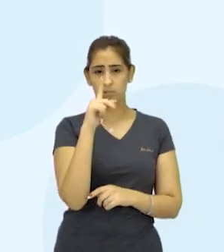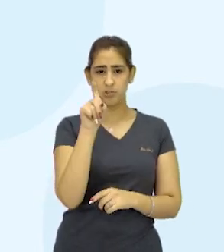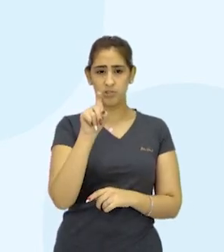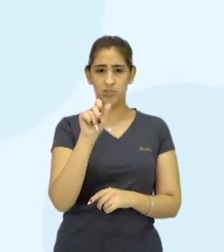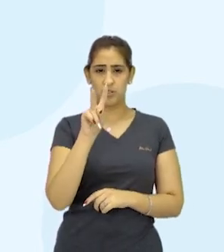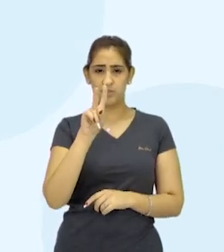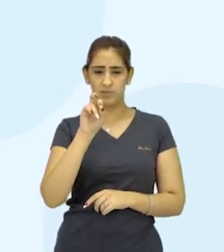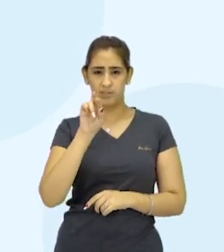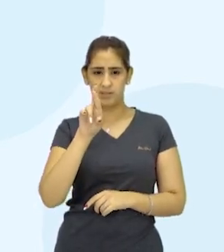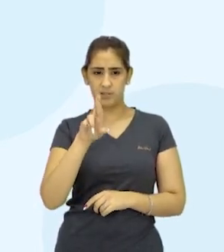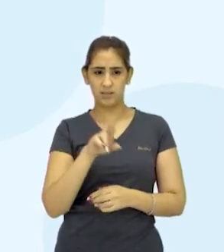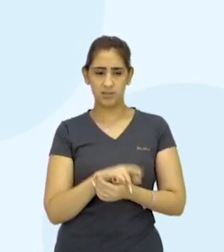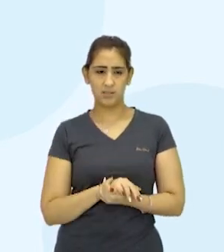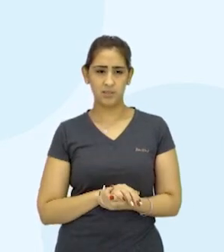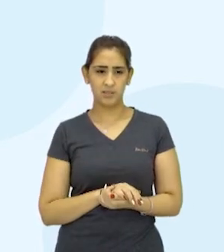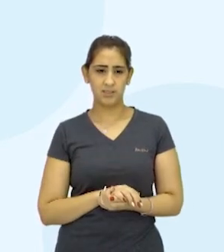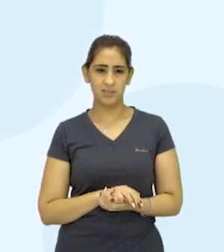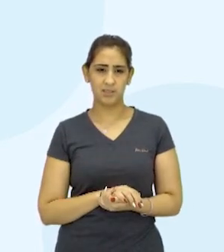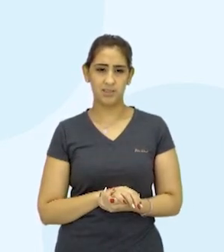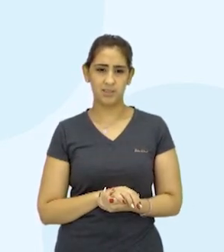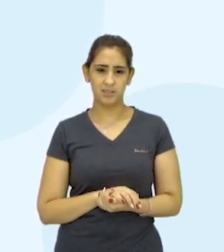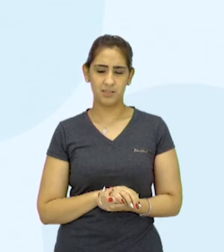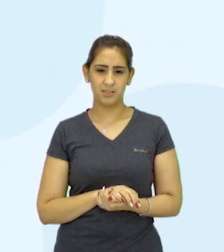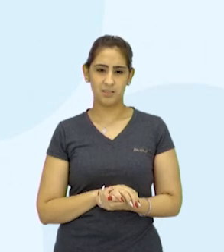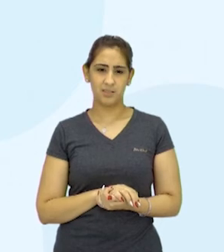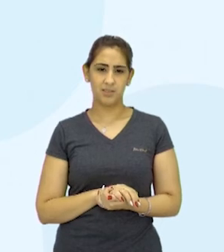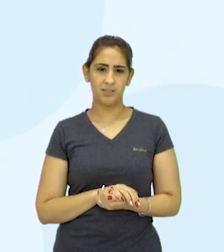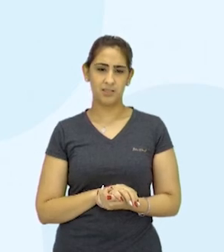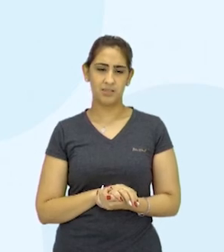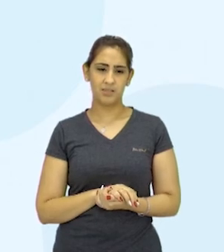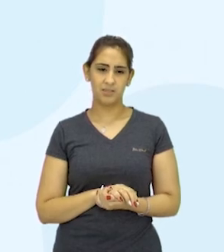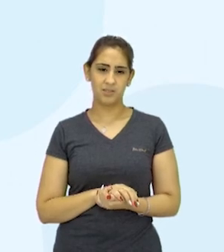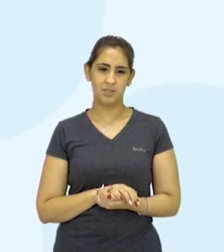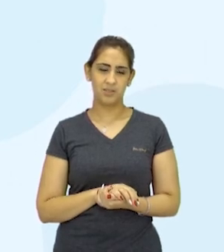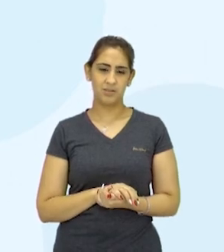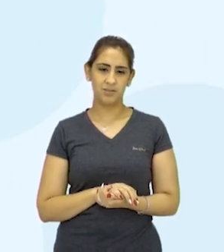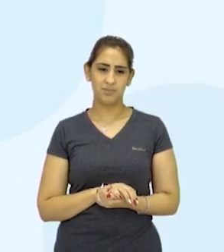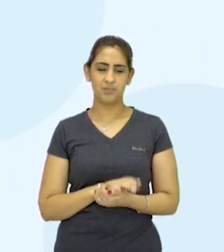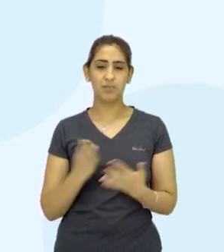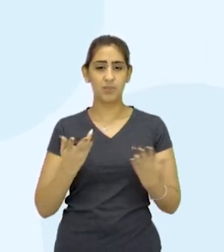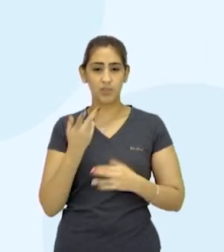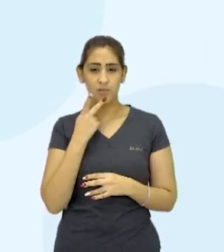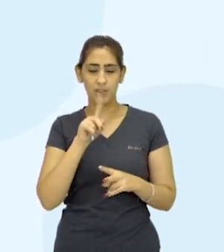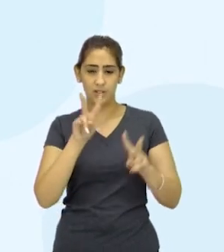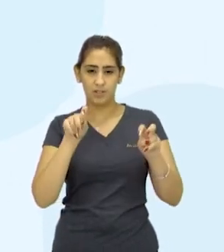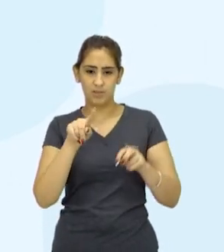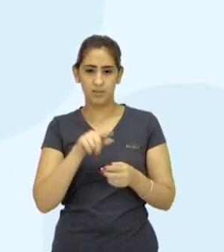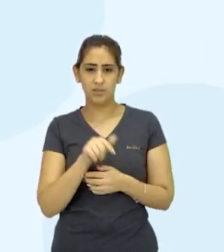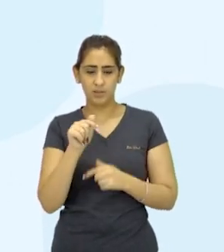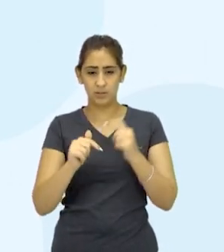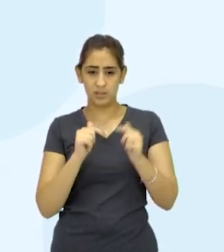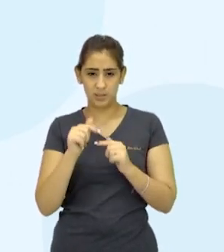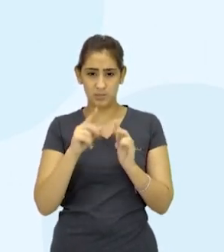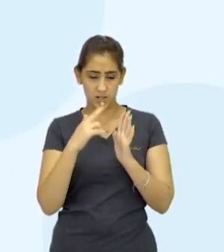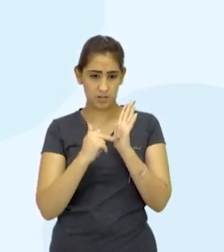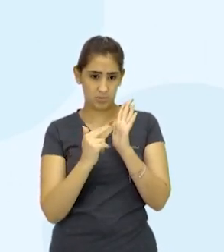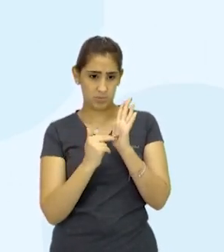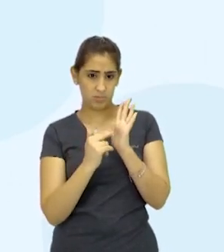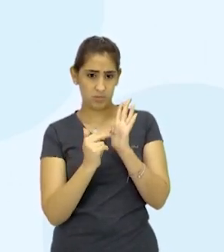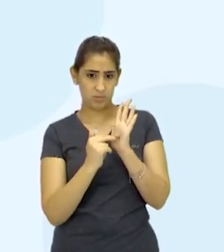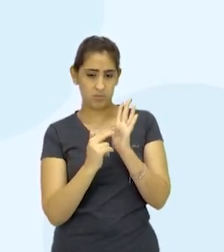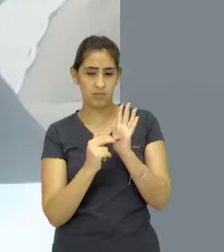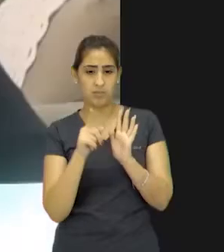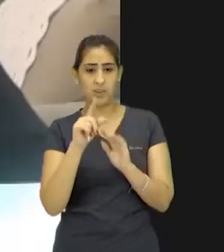Posso falar desse aí rapidinho? Rapidinho, que está acabando o cronômetro na nossa frente. Esse trabalho de pintura é uma